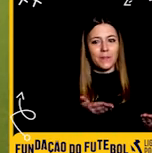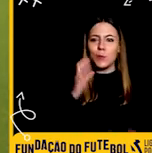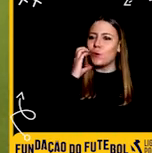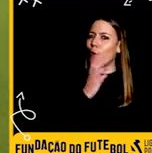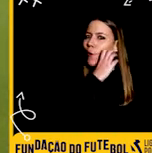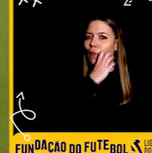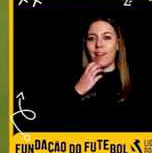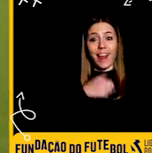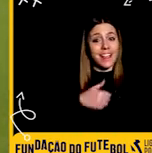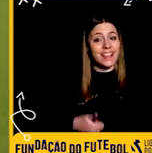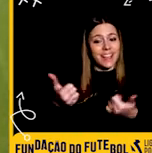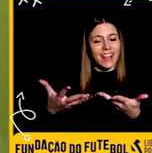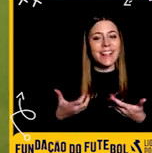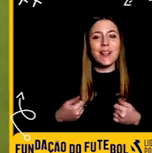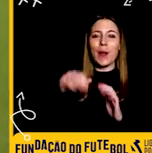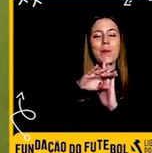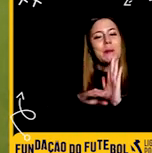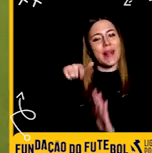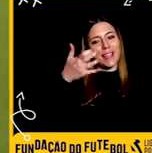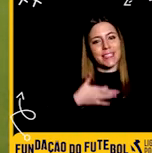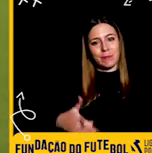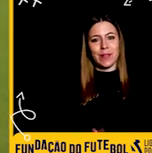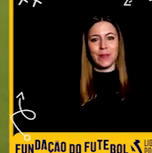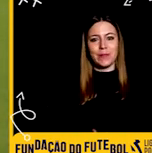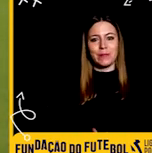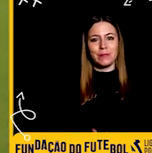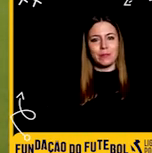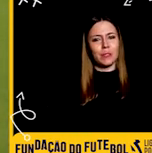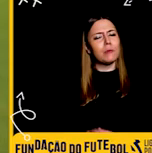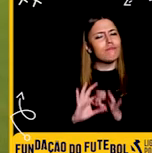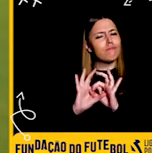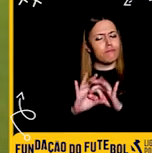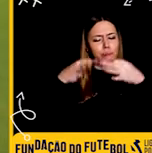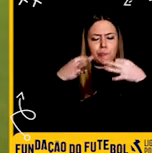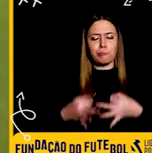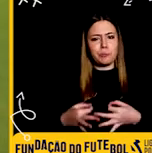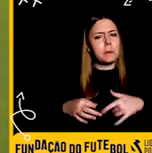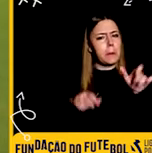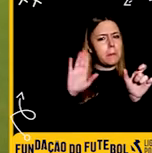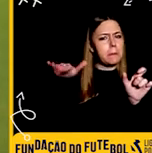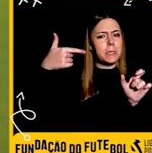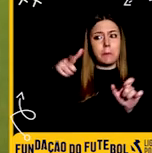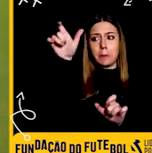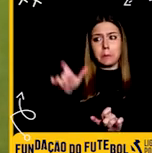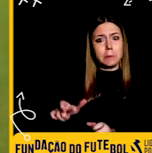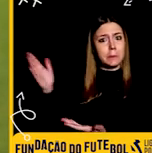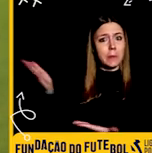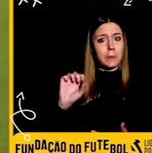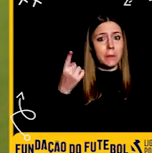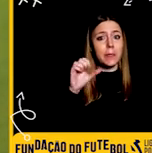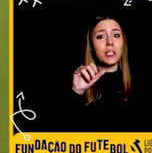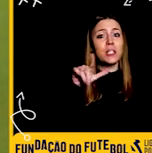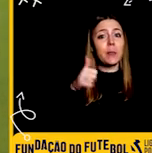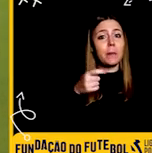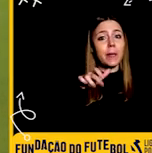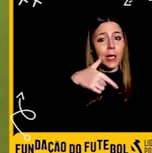Sejam bem-vindos à Covilhã, cidade que nos recebe no programa desta semana. Lealdade é a palavra-chave do nosso primeiro convidado.